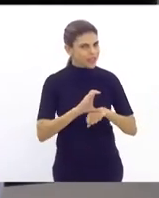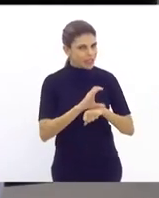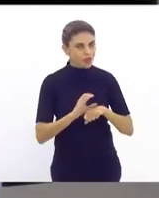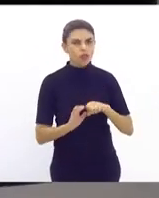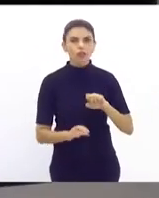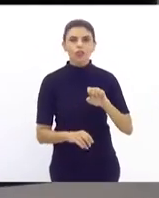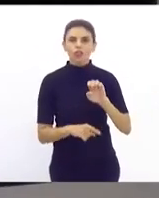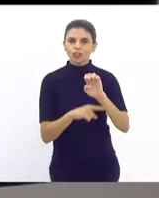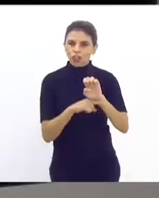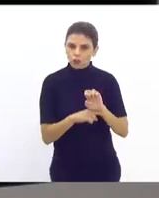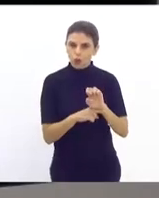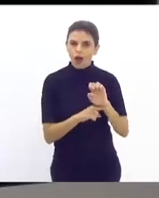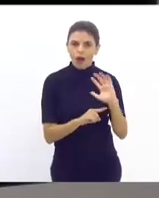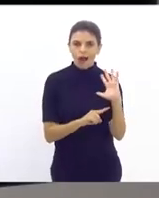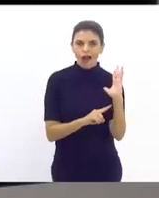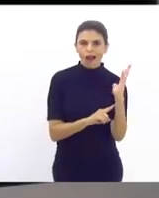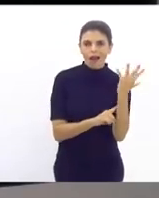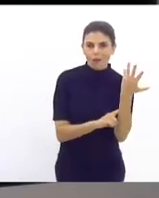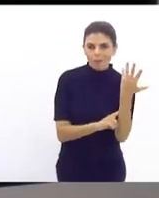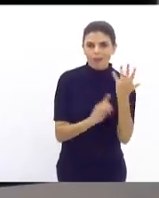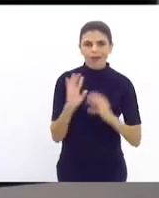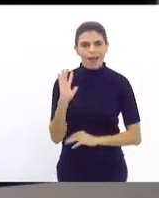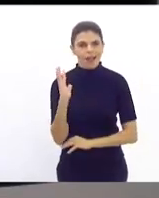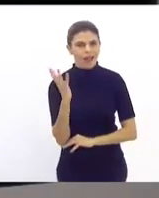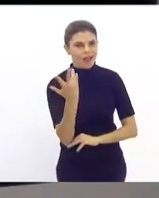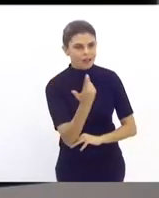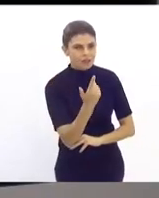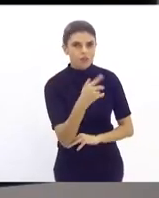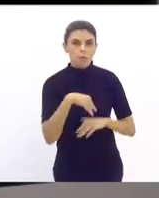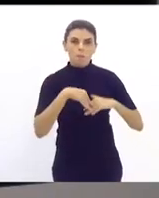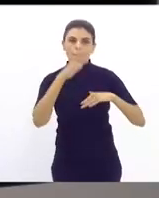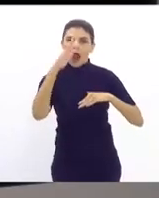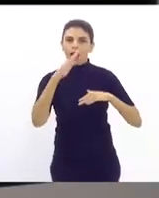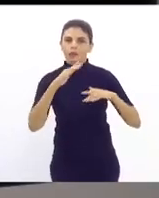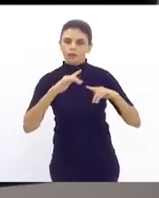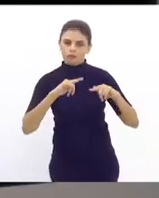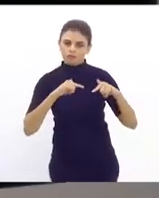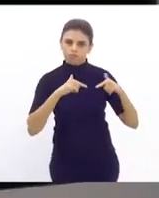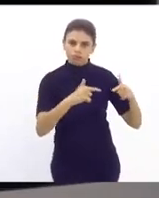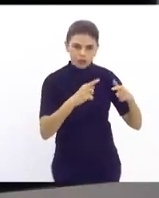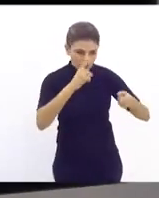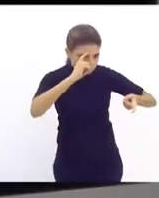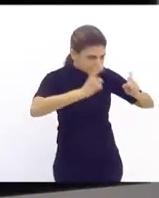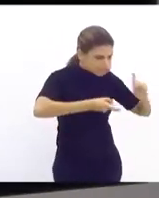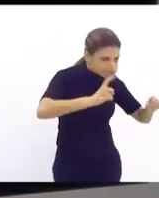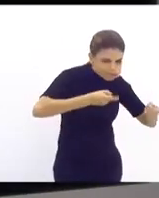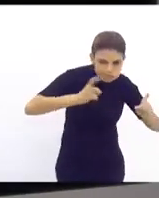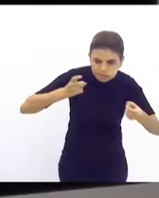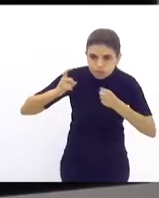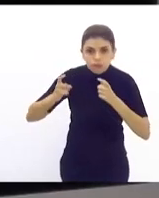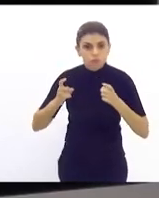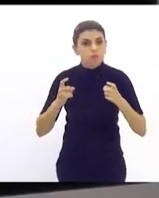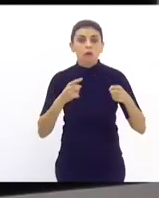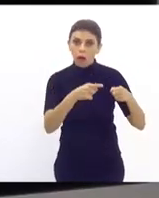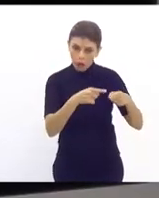órgão mais de diretrizes. Ele reúne, é um